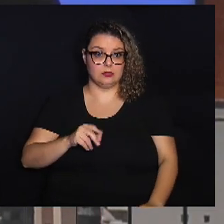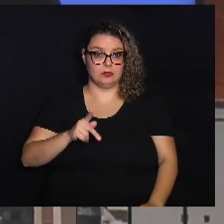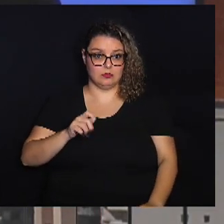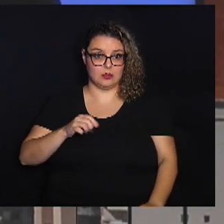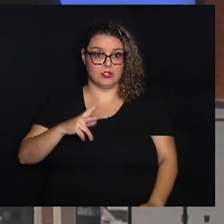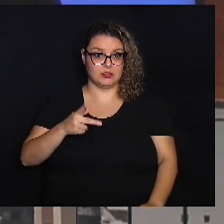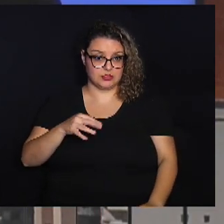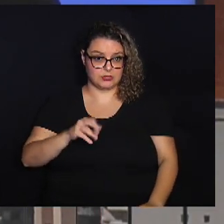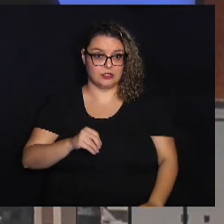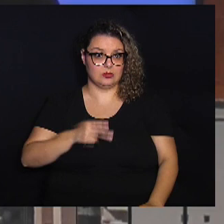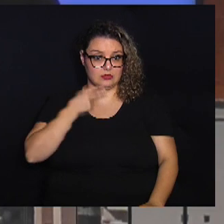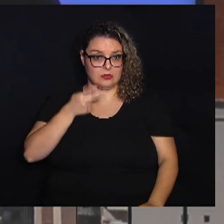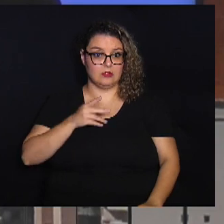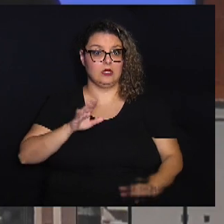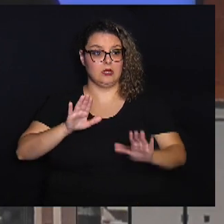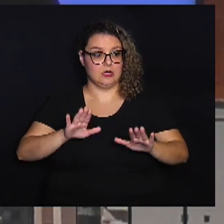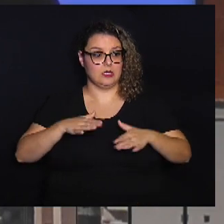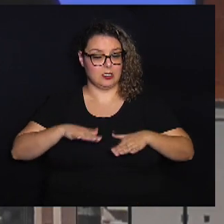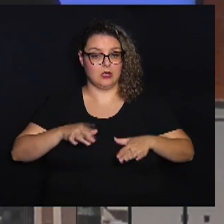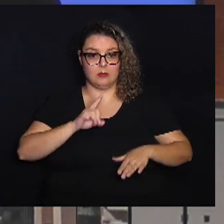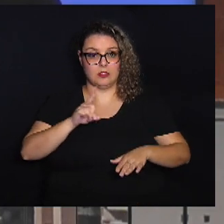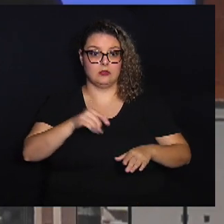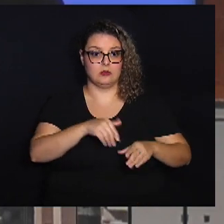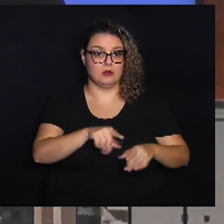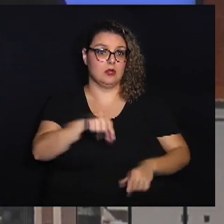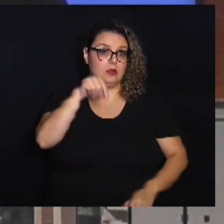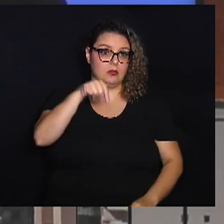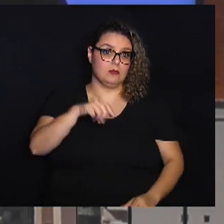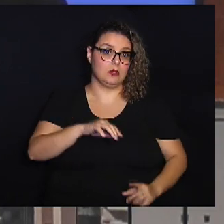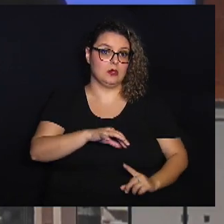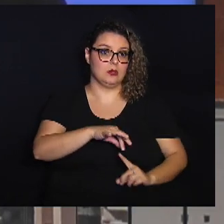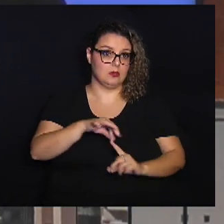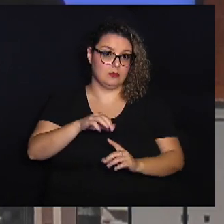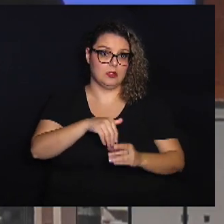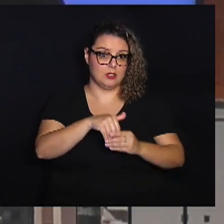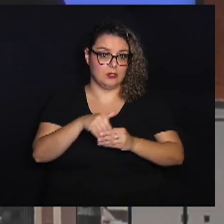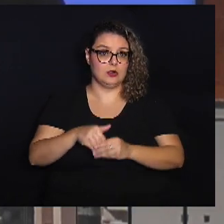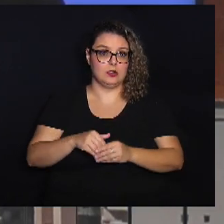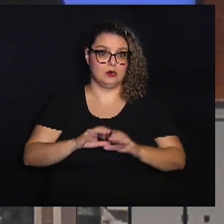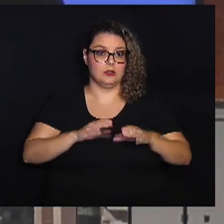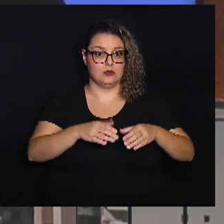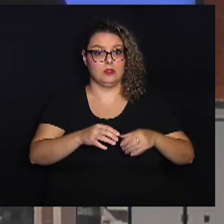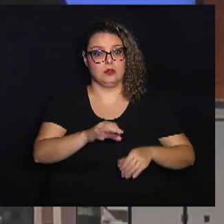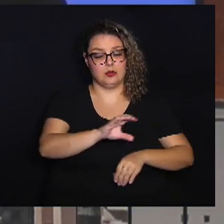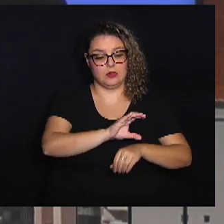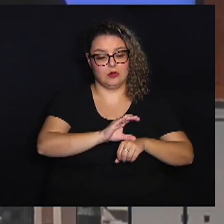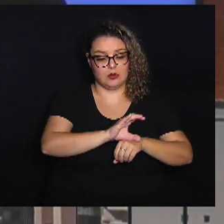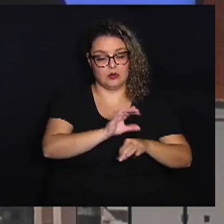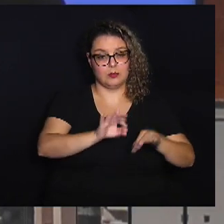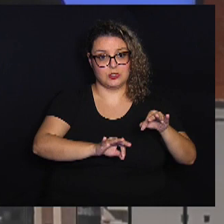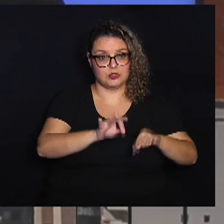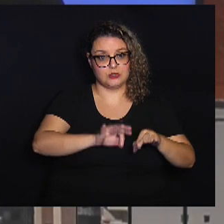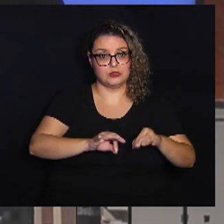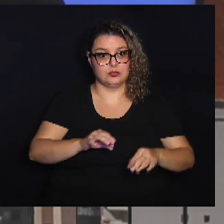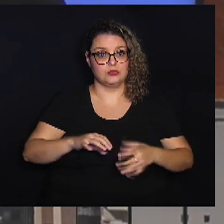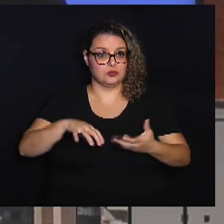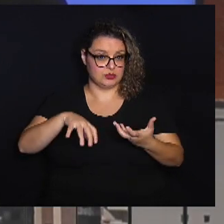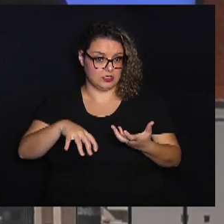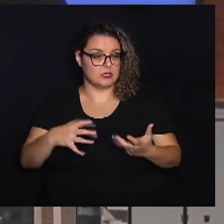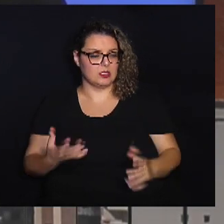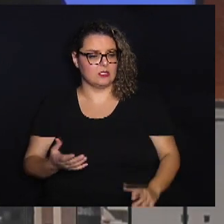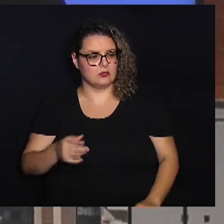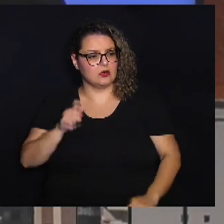não é prioridade na votação, está em discussão na Comissão de Constituição e Justiça do Senado. E acho que as pessoas estão